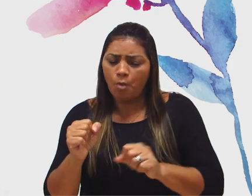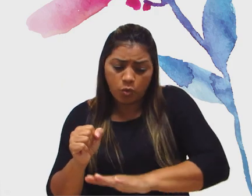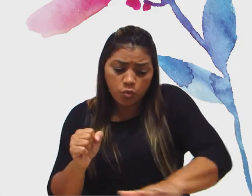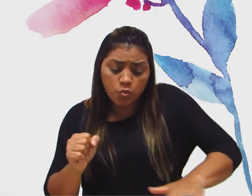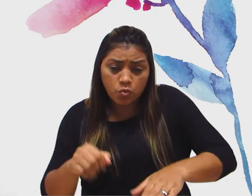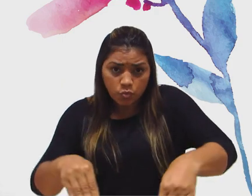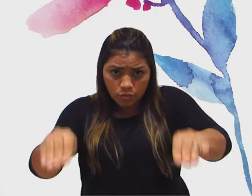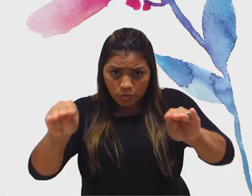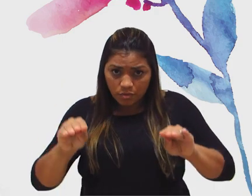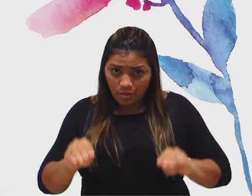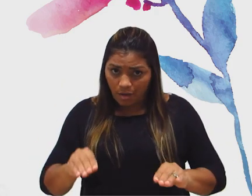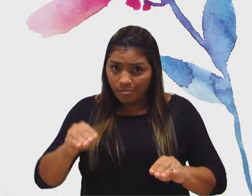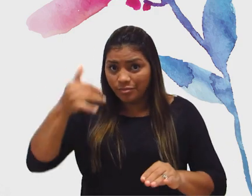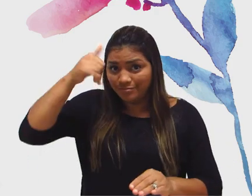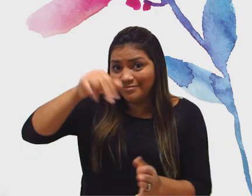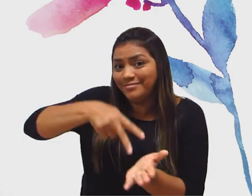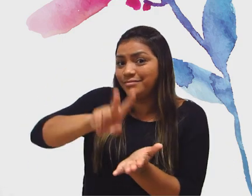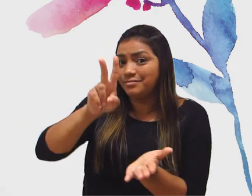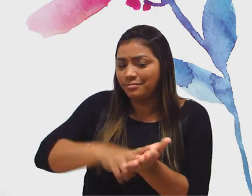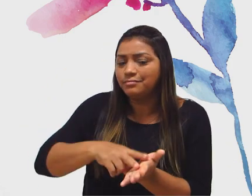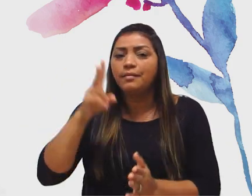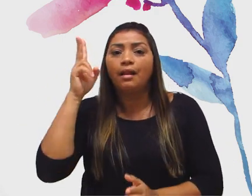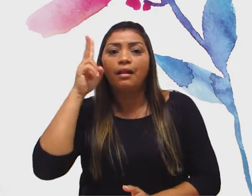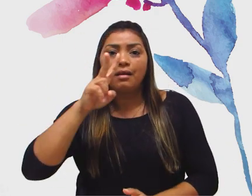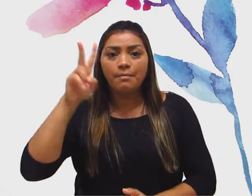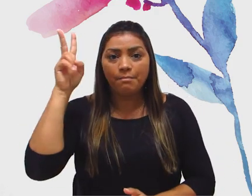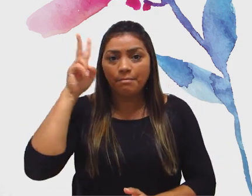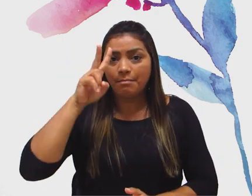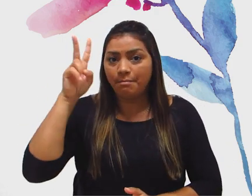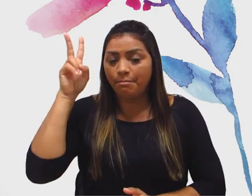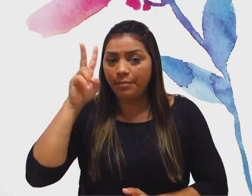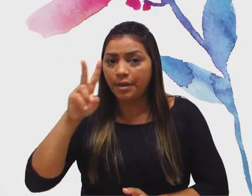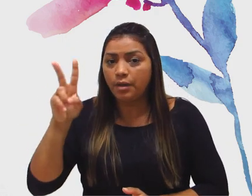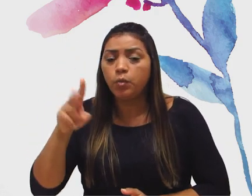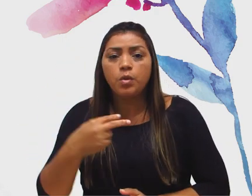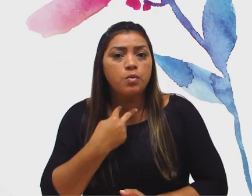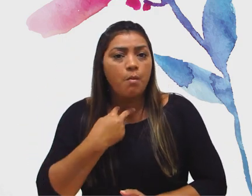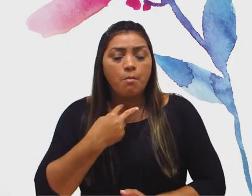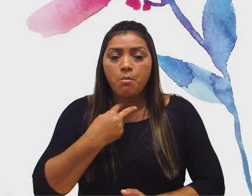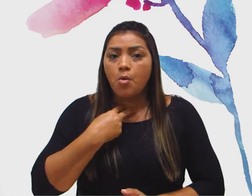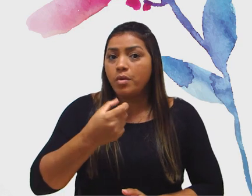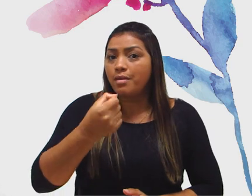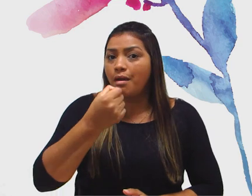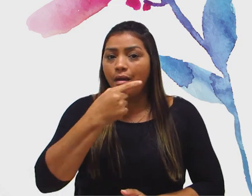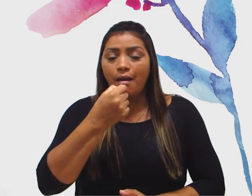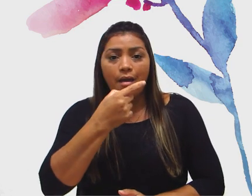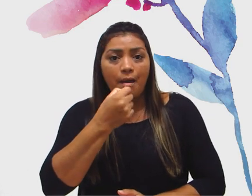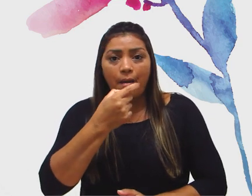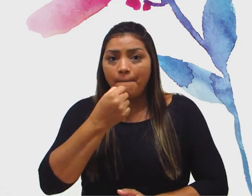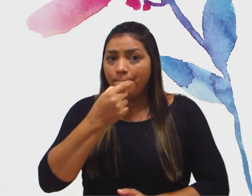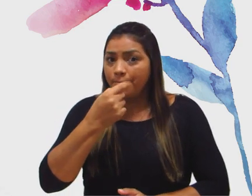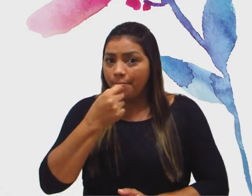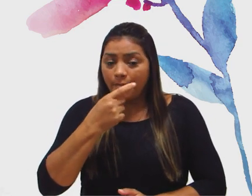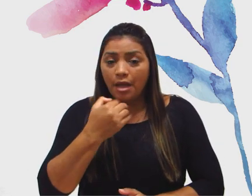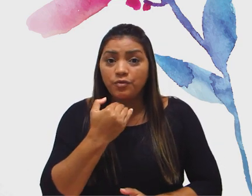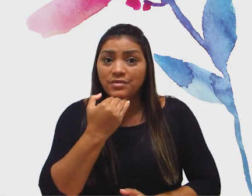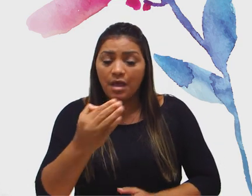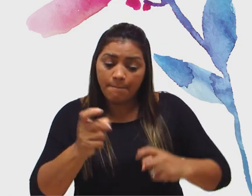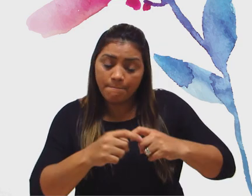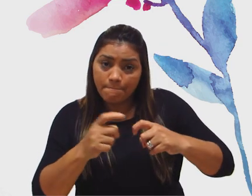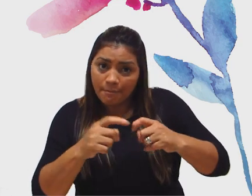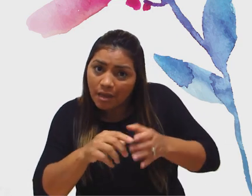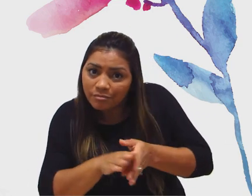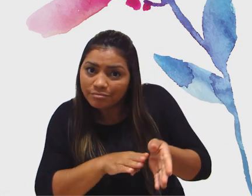usados tapetes, desde que sejam antiderrapantes. Lembrando que nenhum tipo de medicação deve ser usada sem